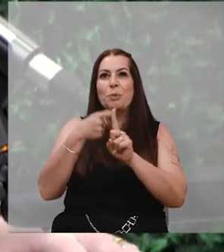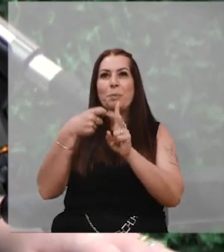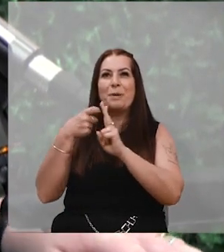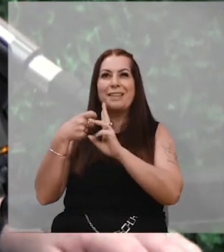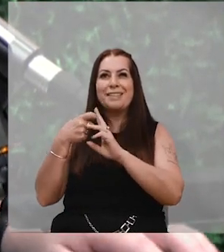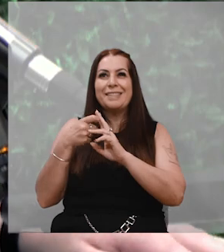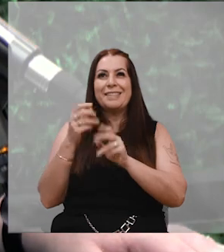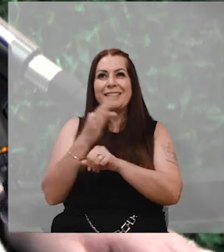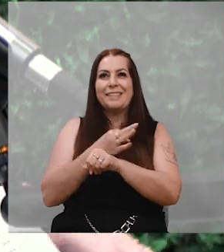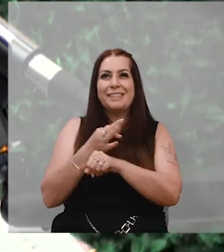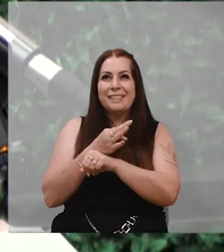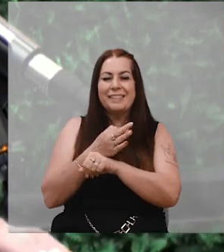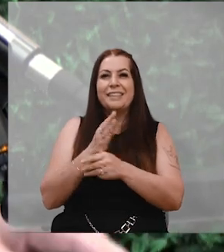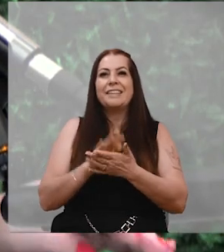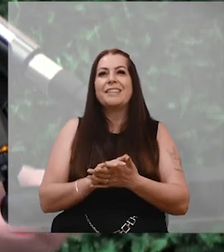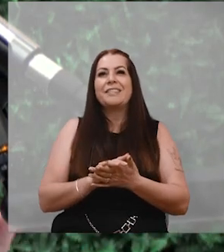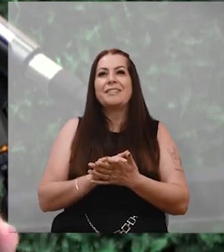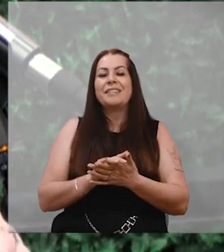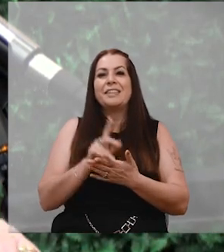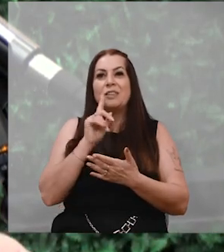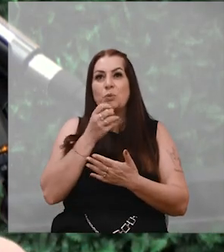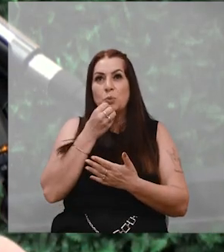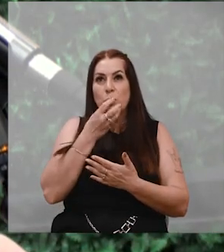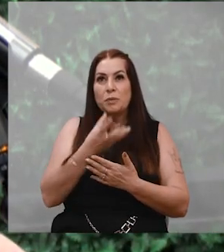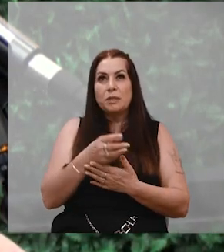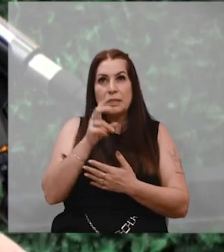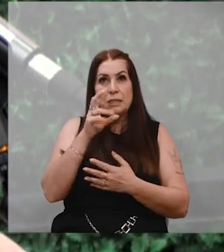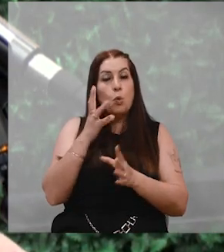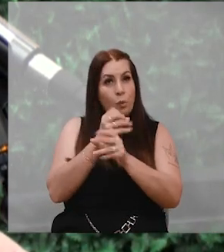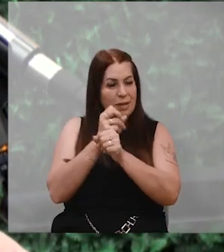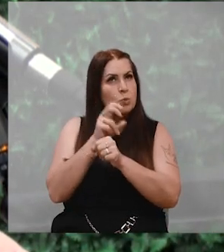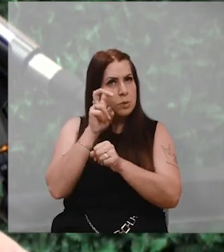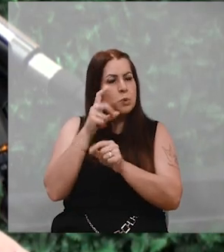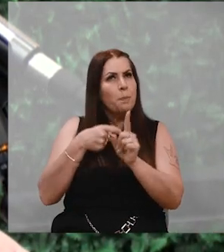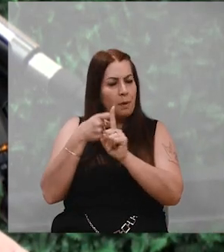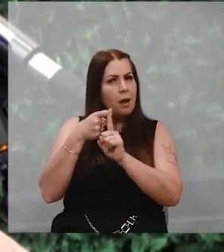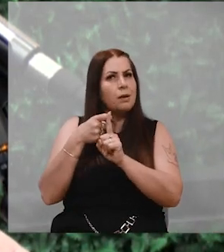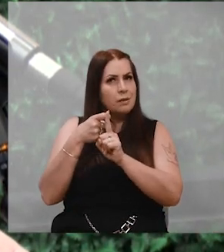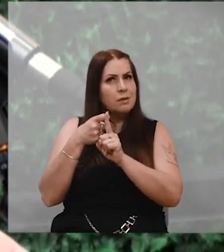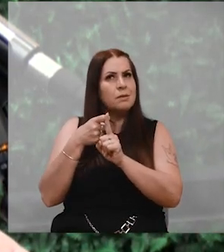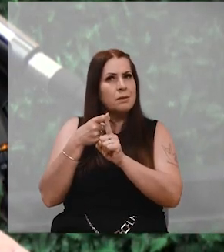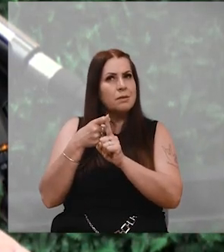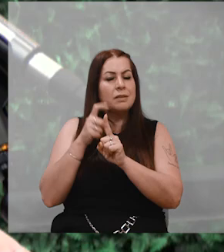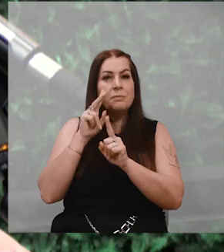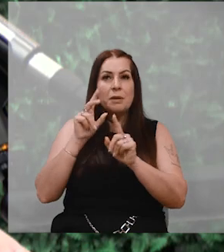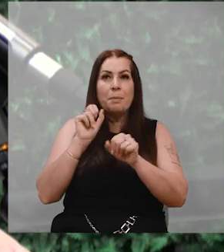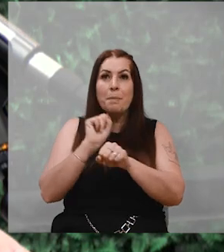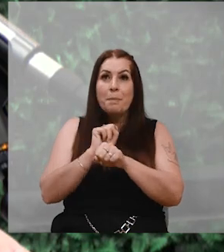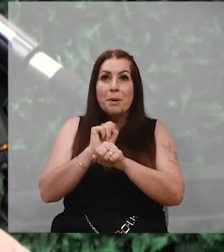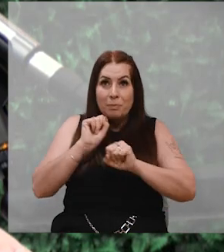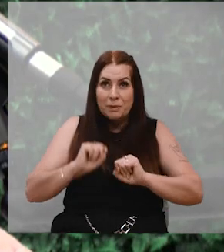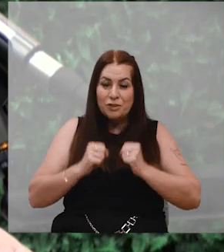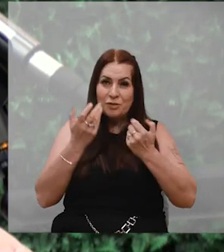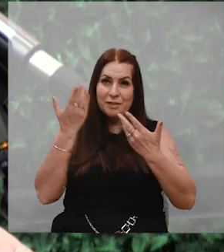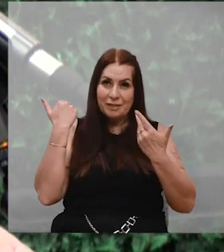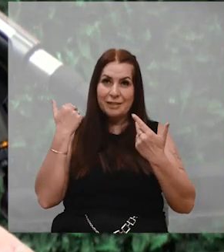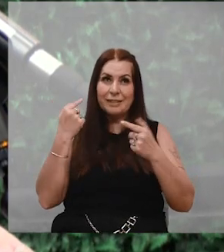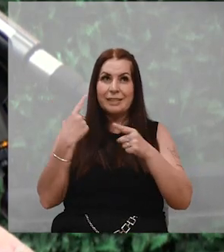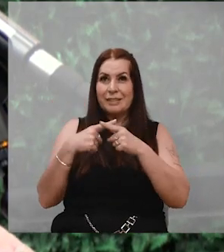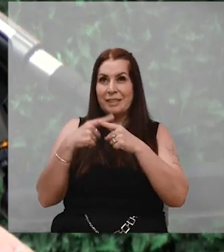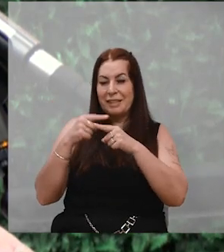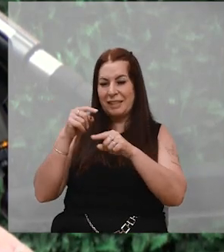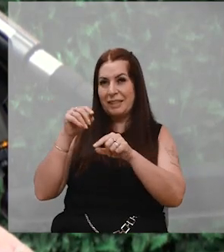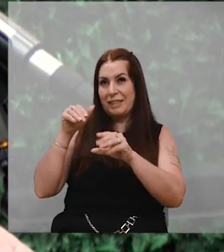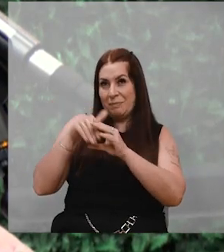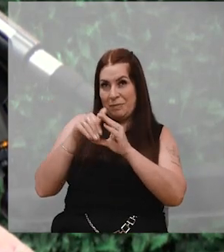de férias, gente. Eu tava contando, deu 5 meses, porque a gente parou para se dedicar a isso na época das